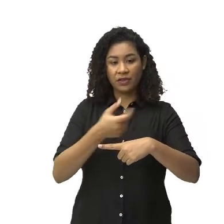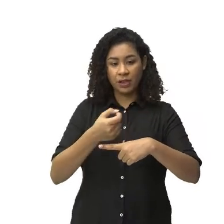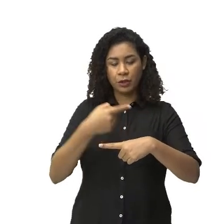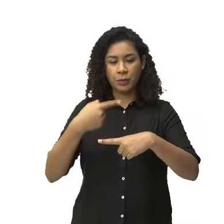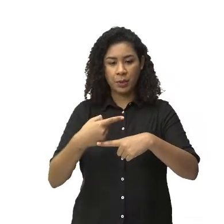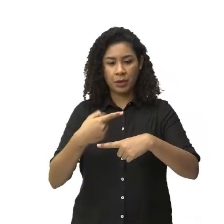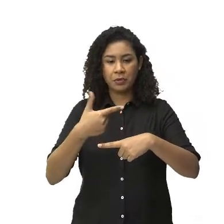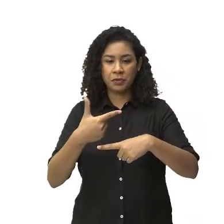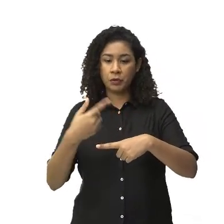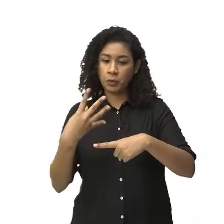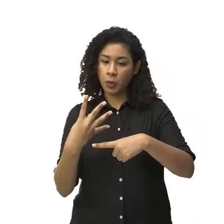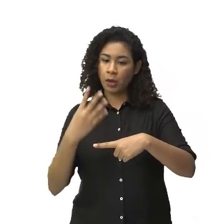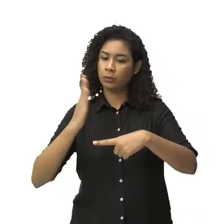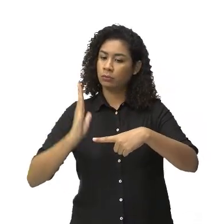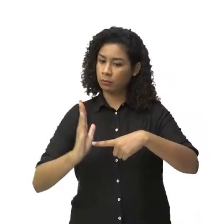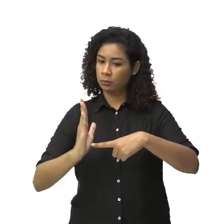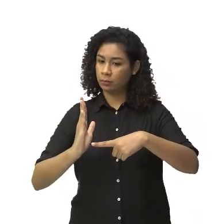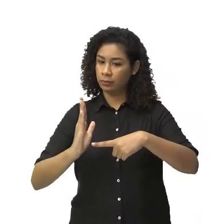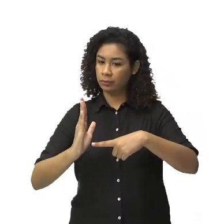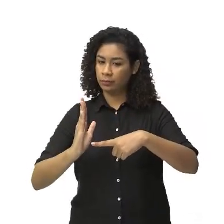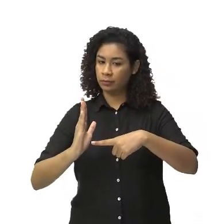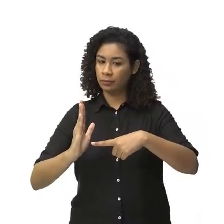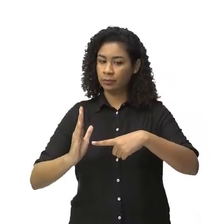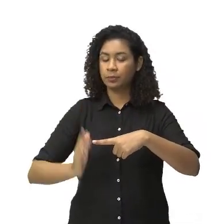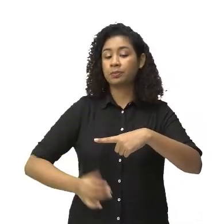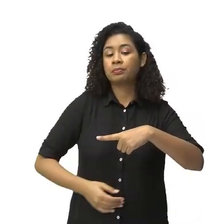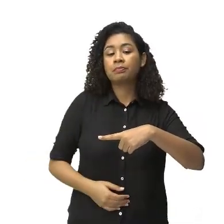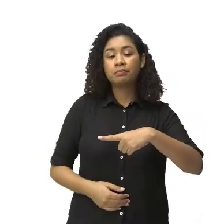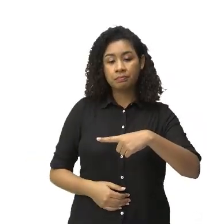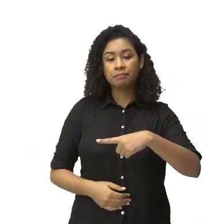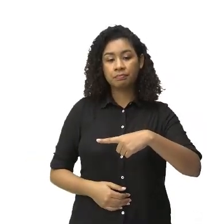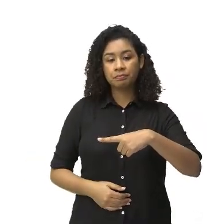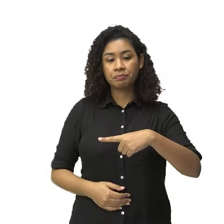Menos 12 vai dar menos 24.